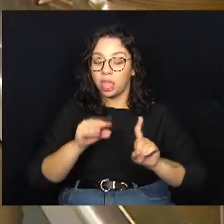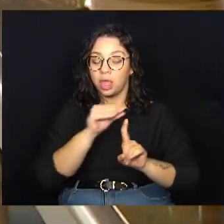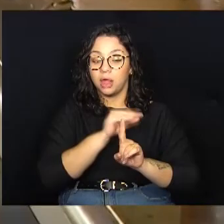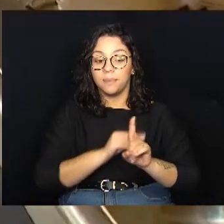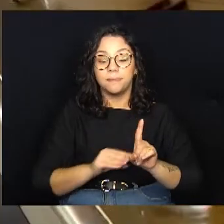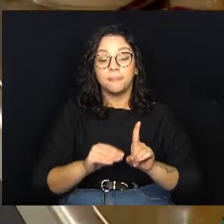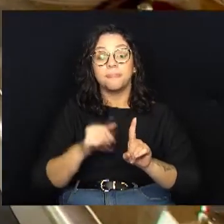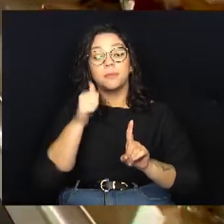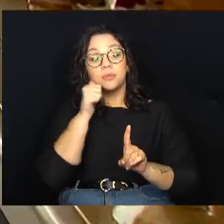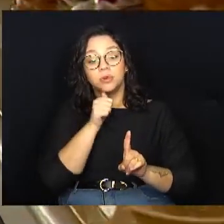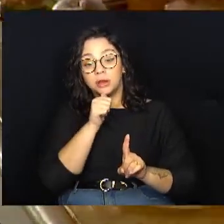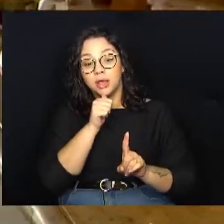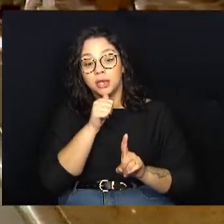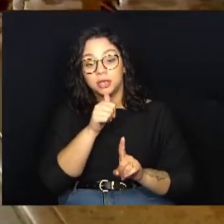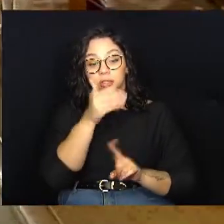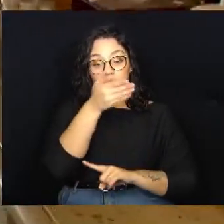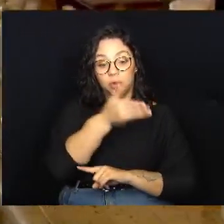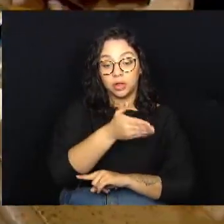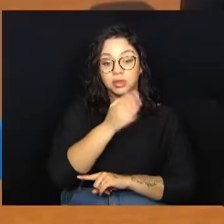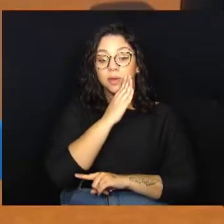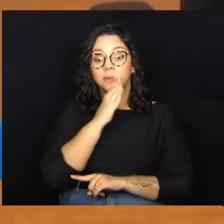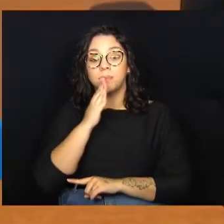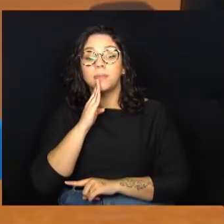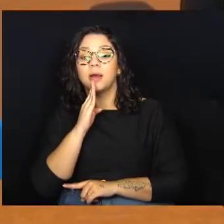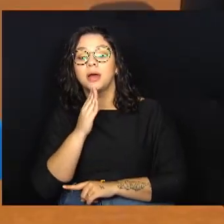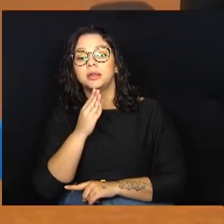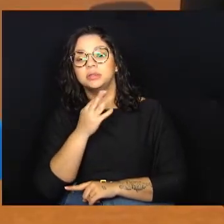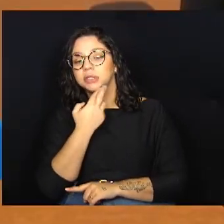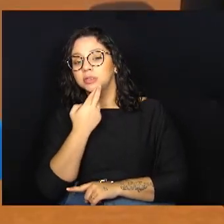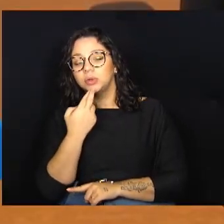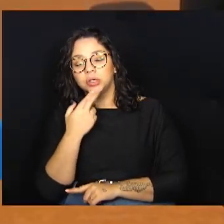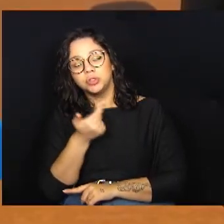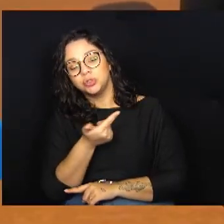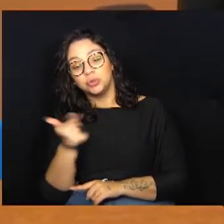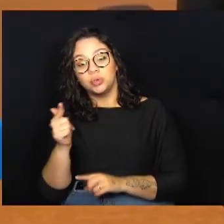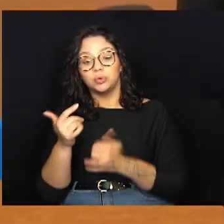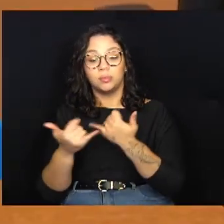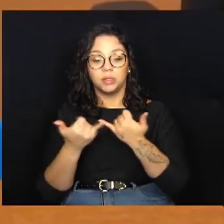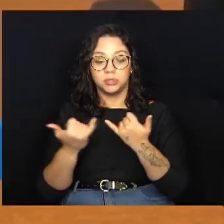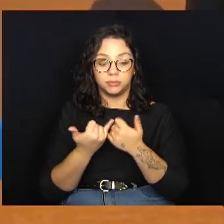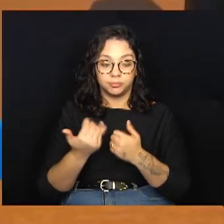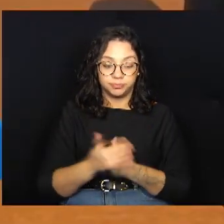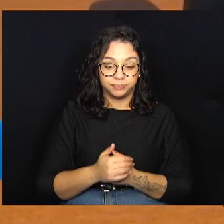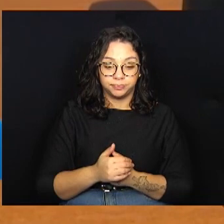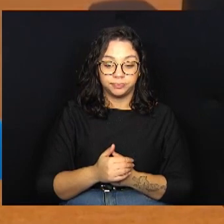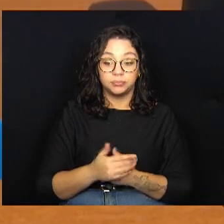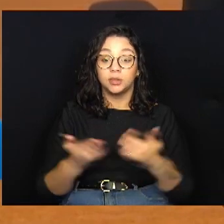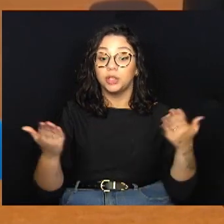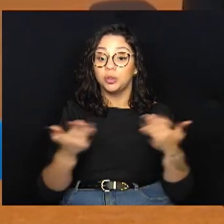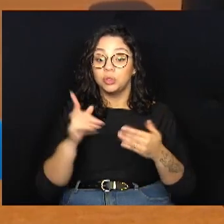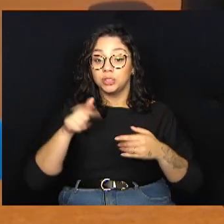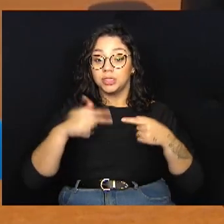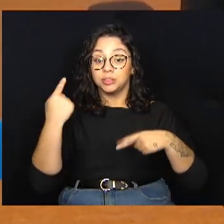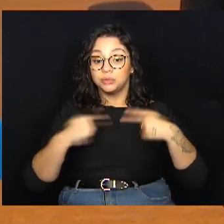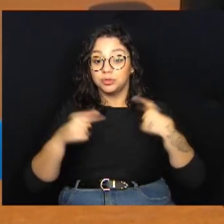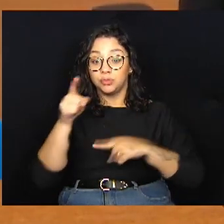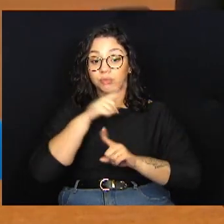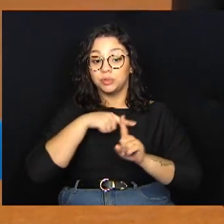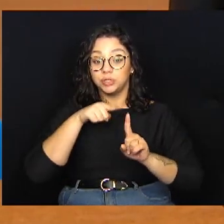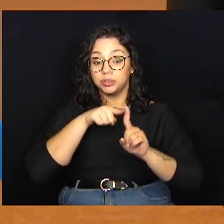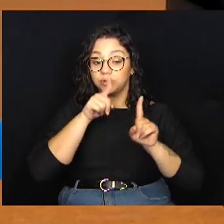hotéis, restaurantes, bares e similares. Para a gente discutir um pouco, aprofundar, né, o objetivo dessa